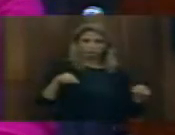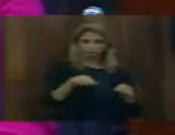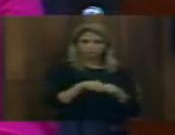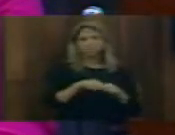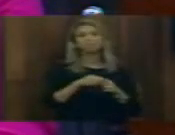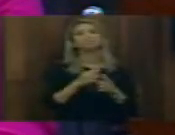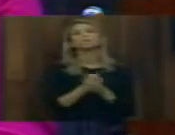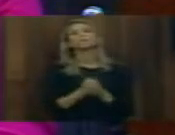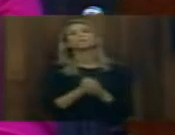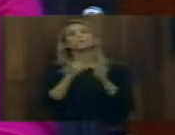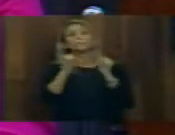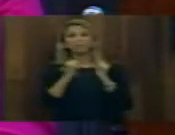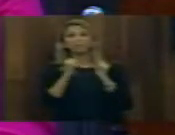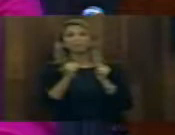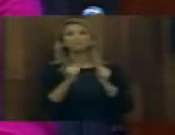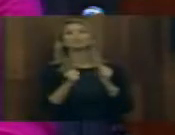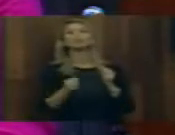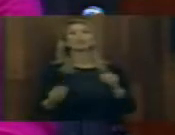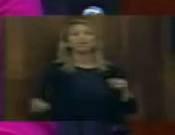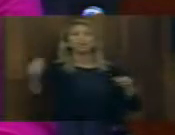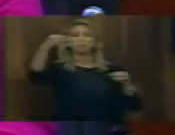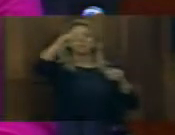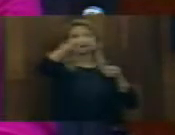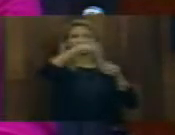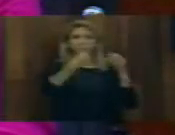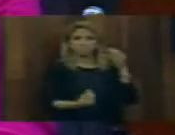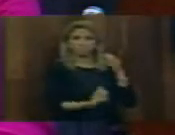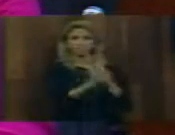a colocação de uma cabine de polícia militar.